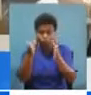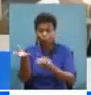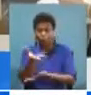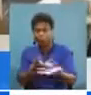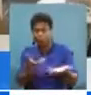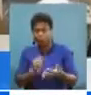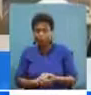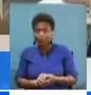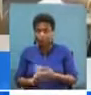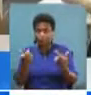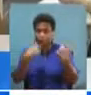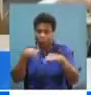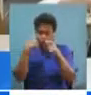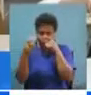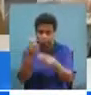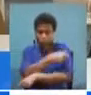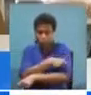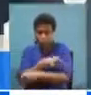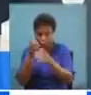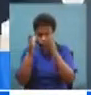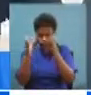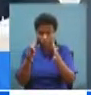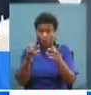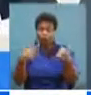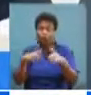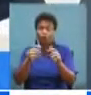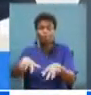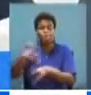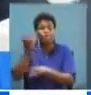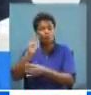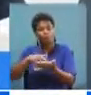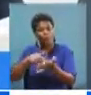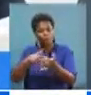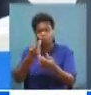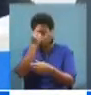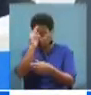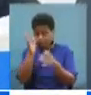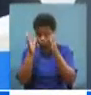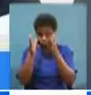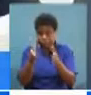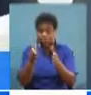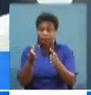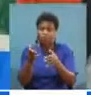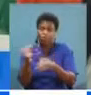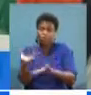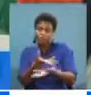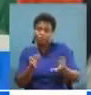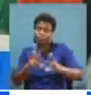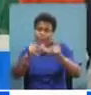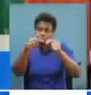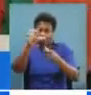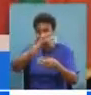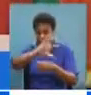A reunião dos pontos focais é um fórum técnico que se debruça sobre a cooperação para o desenvolvimento entre os Estados-membros da